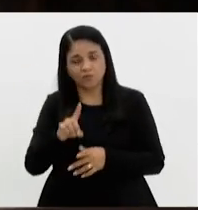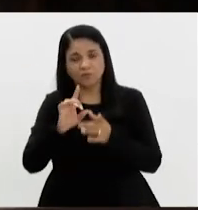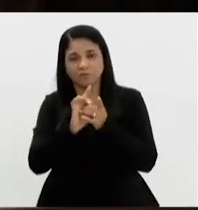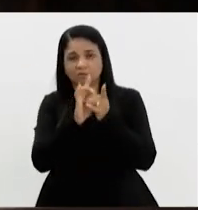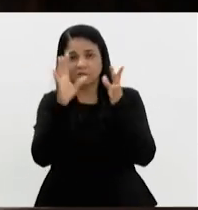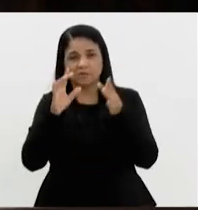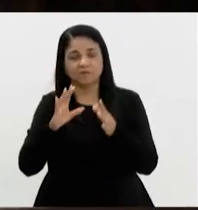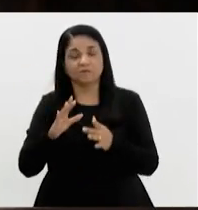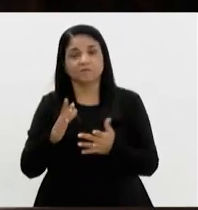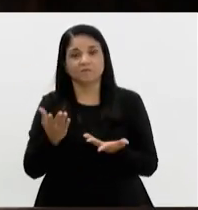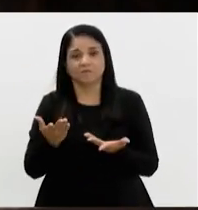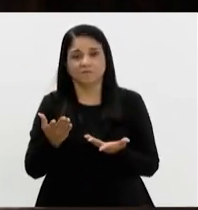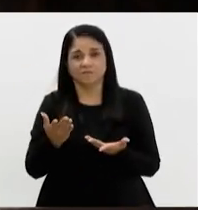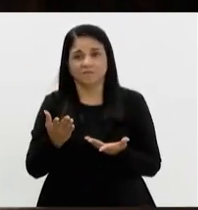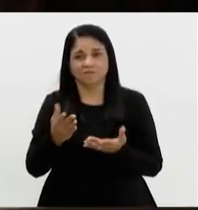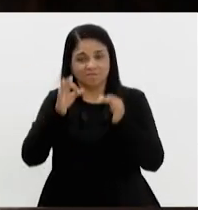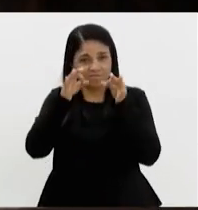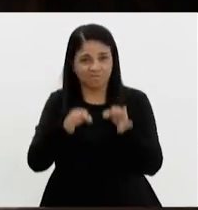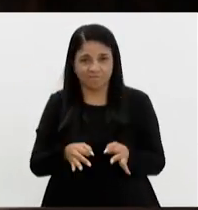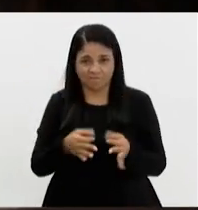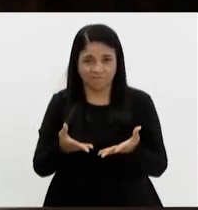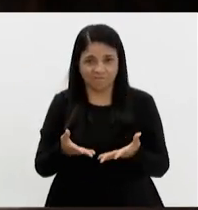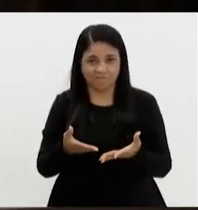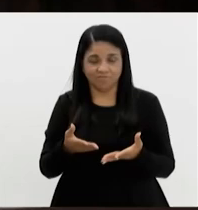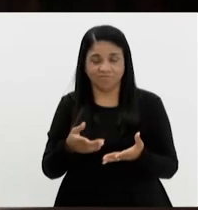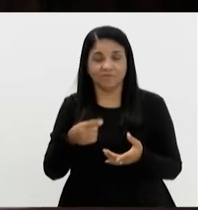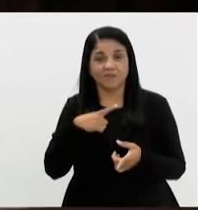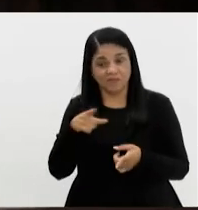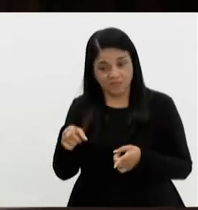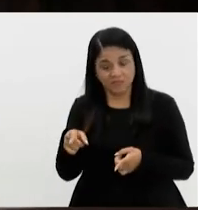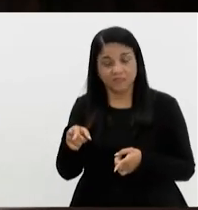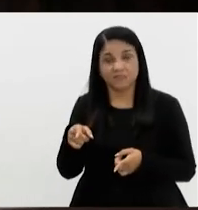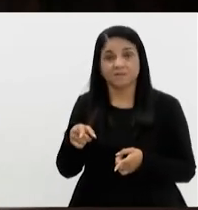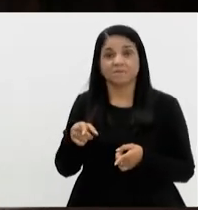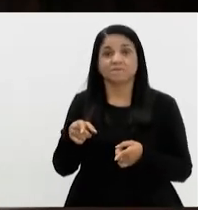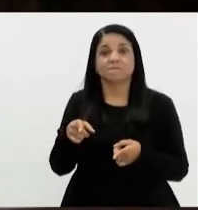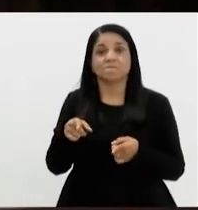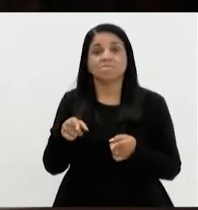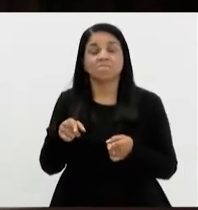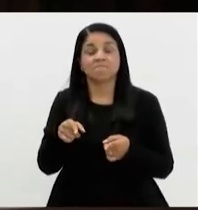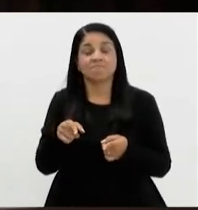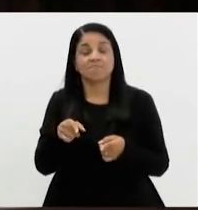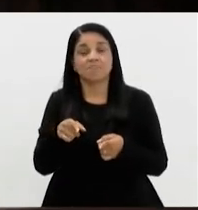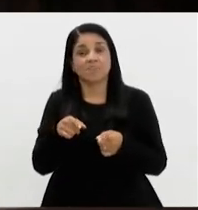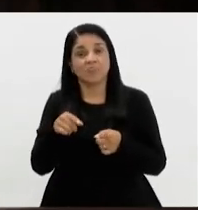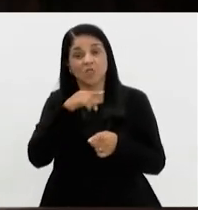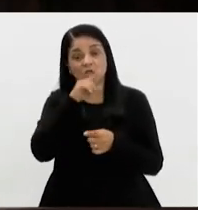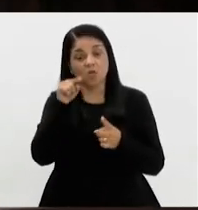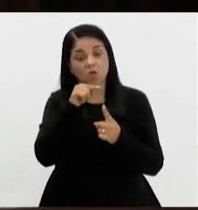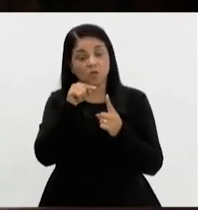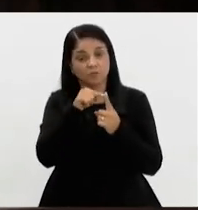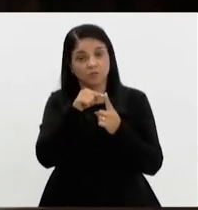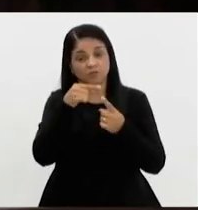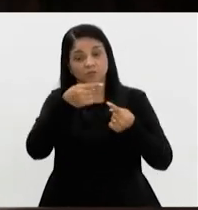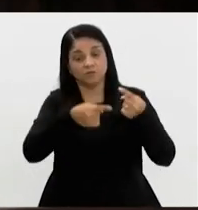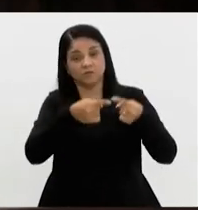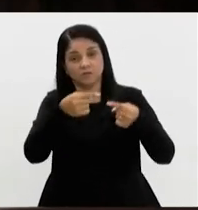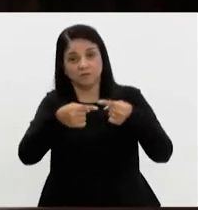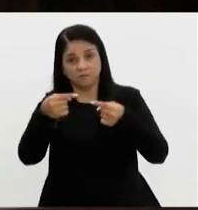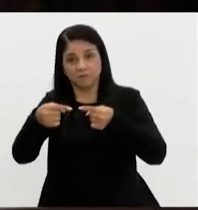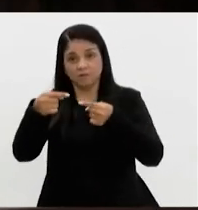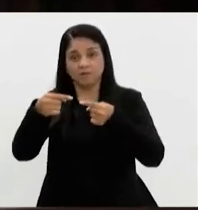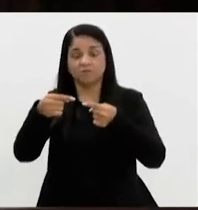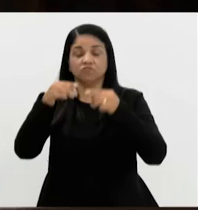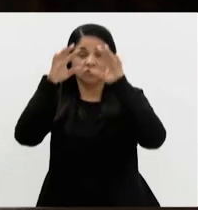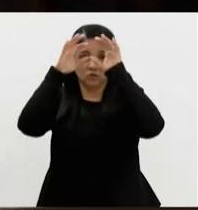hígida e idônea não à toa esse dispositivo está sendo objeto de debate no âmbito do Supremo